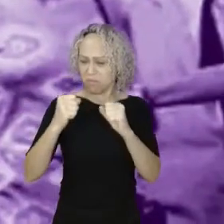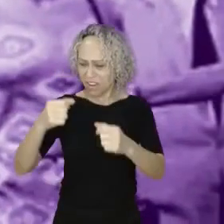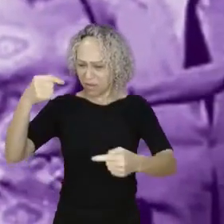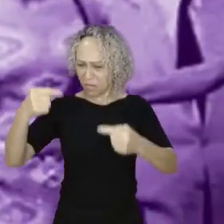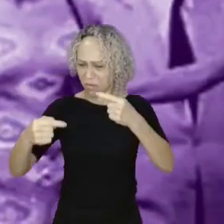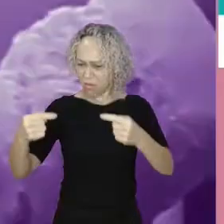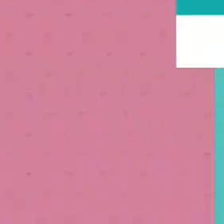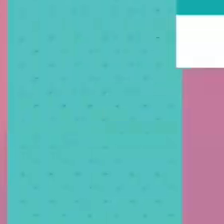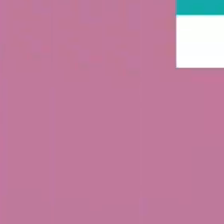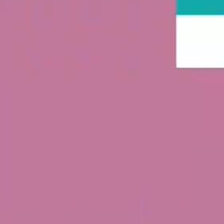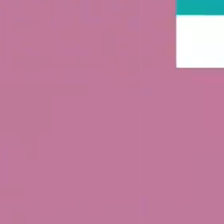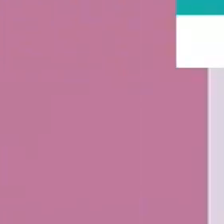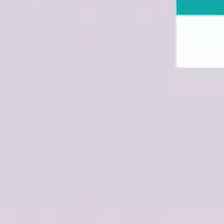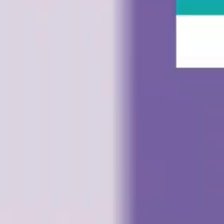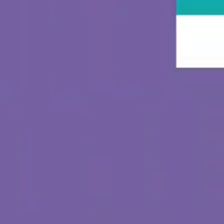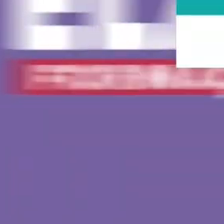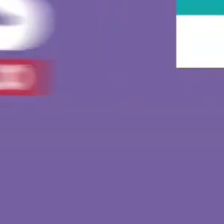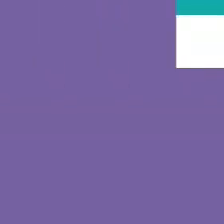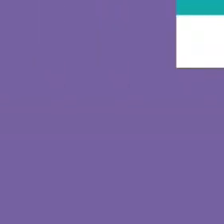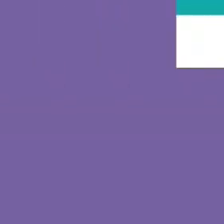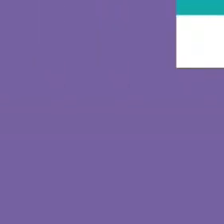de poder.